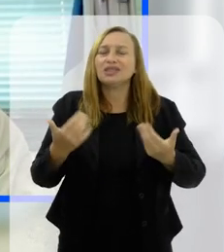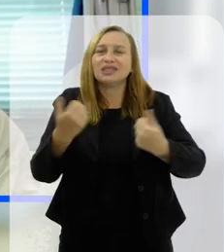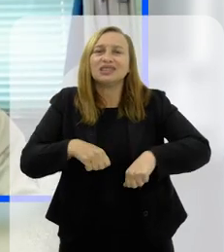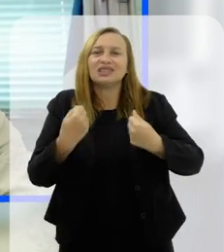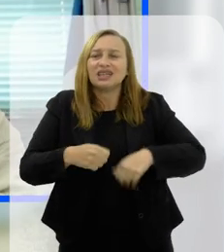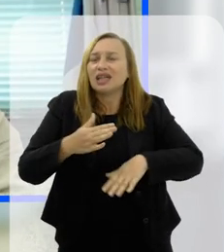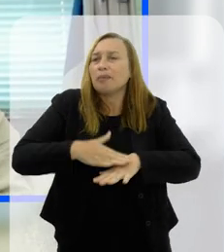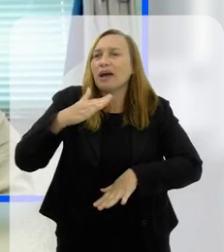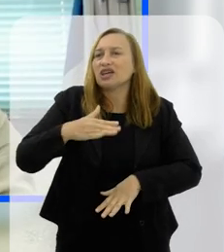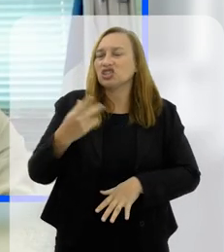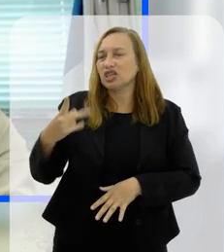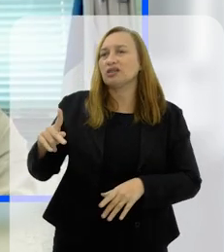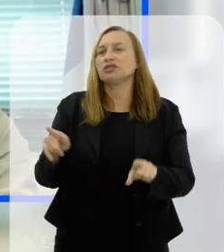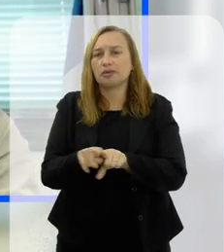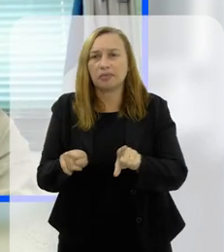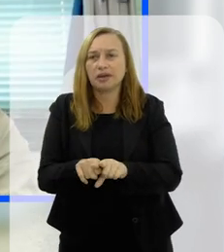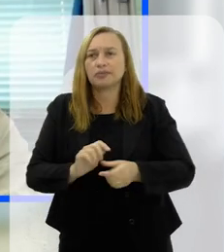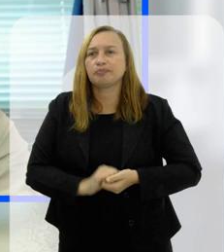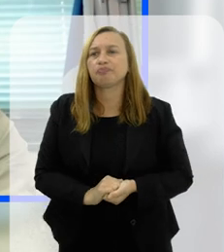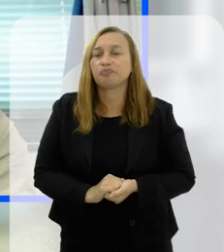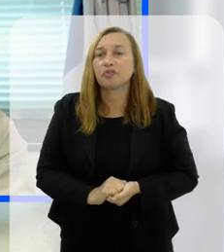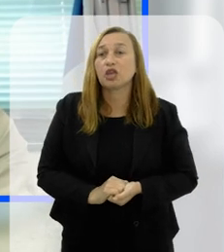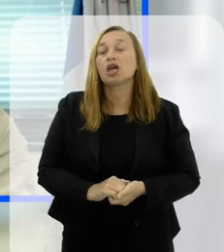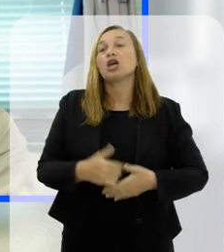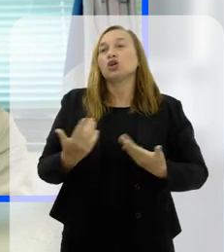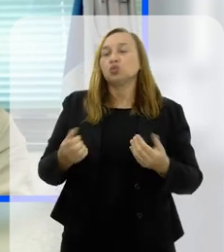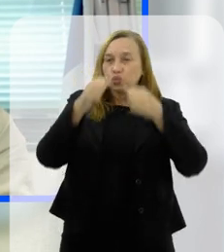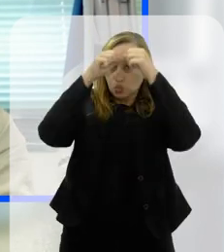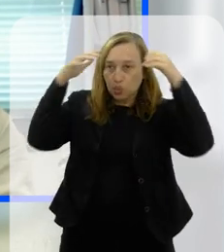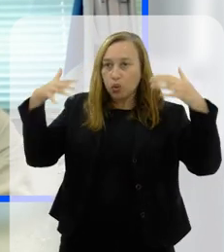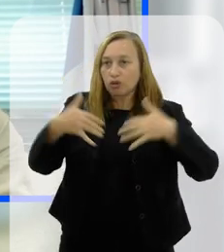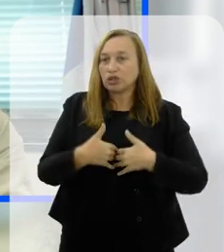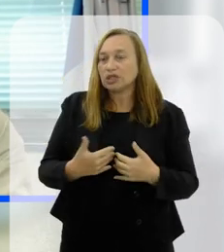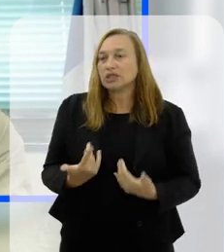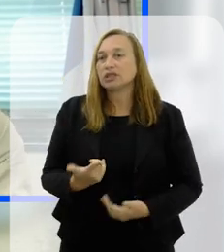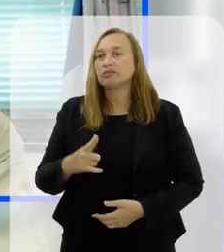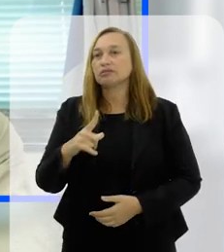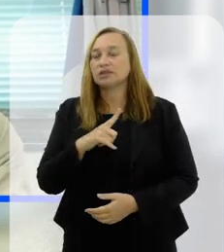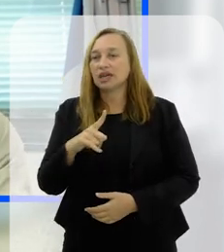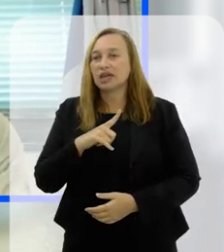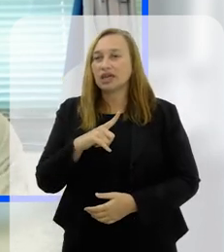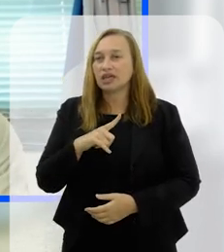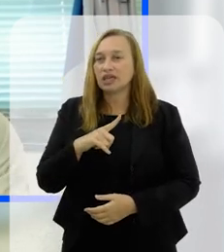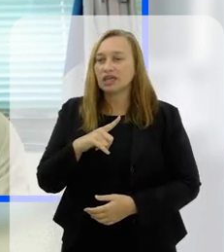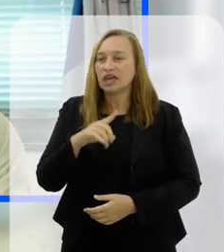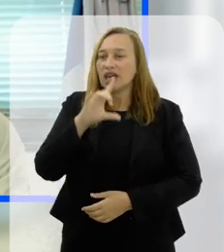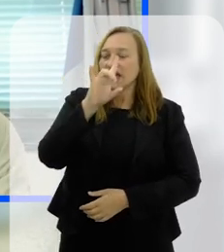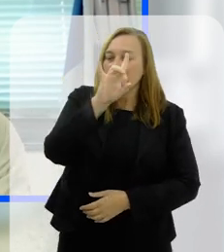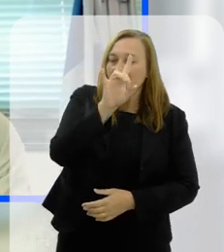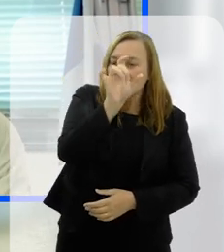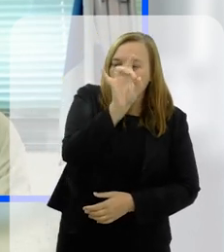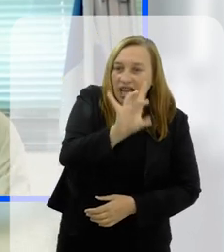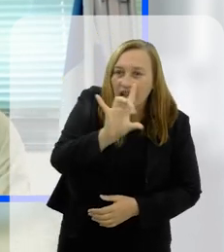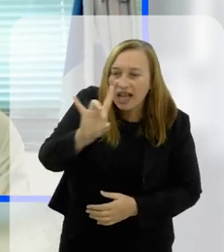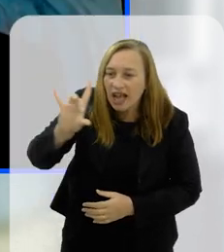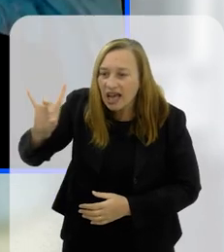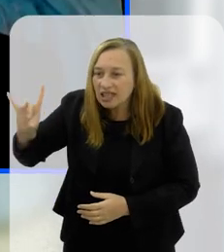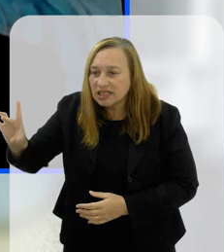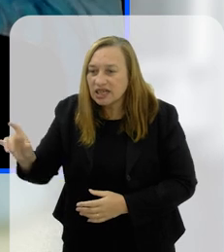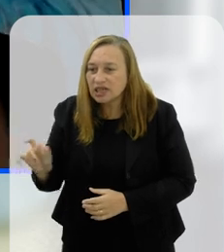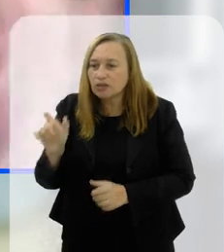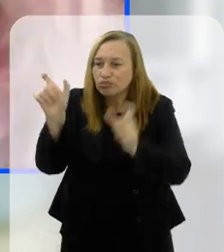são as maiores necessidades deles também é no autismo existe uma coisa chamada singularidade cada autista é